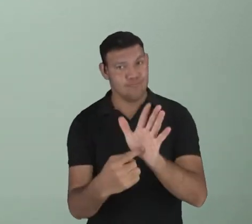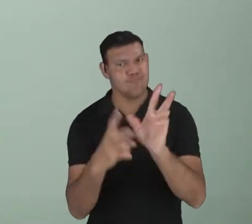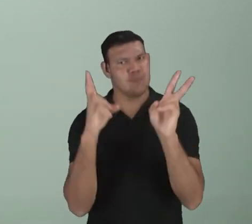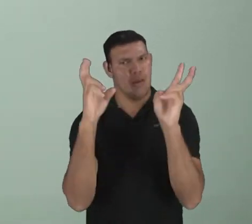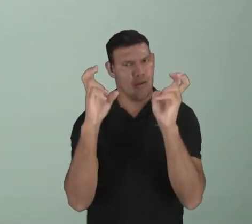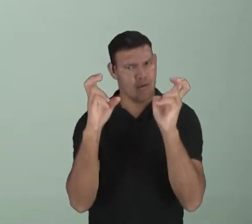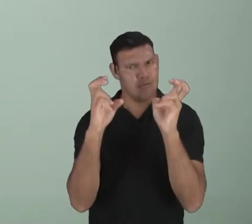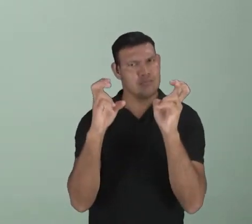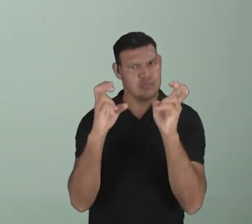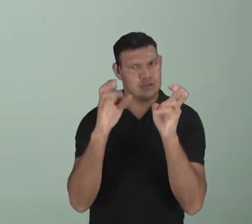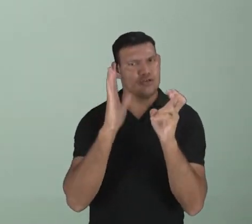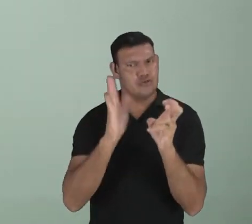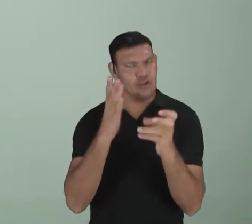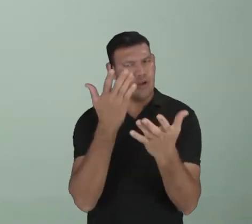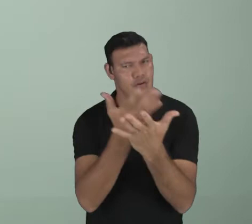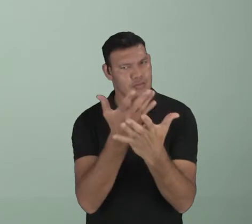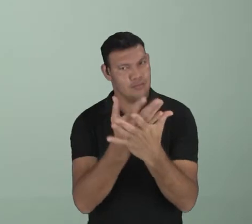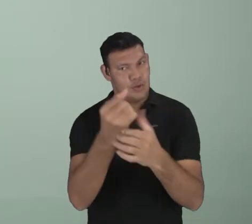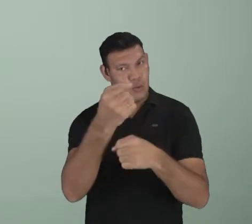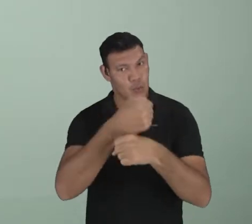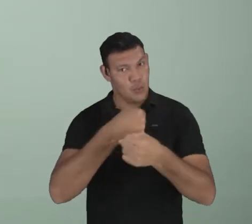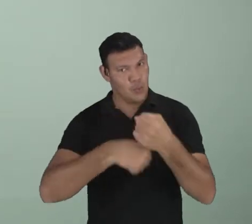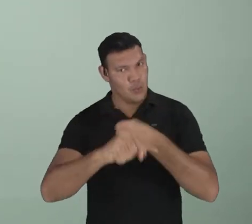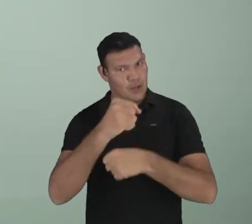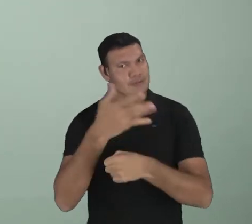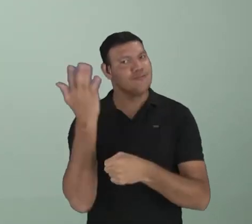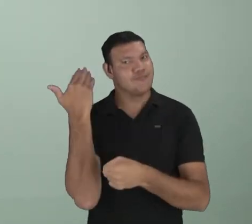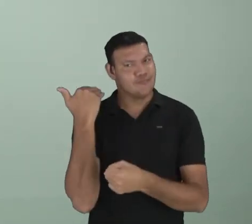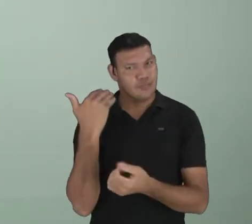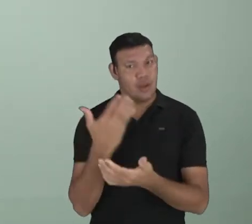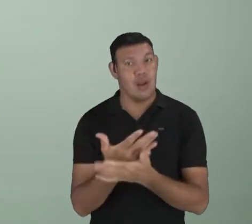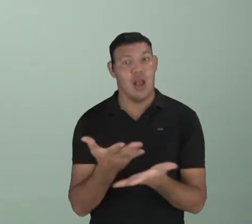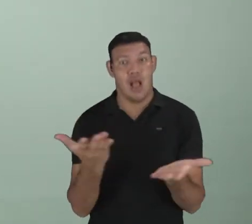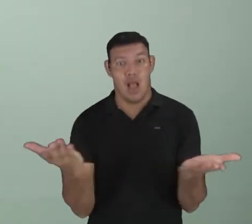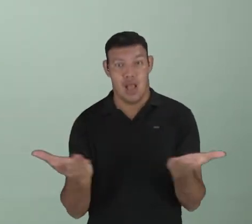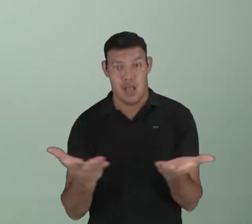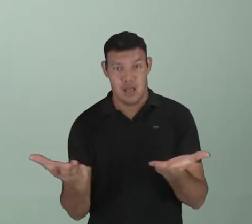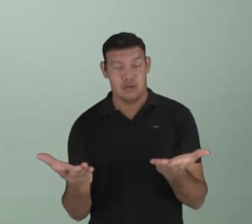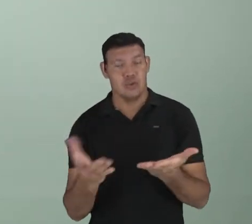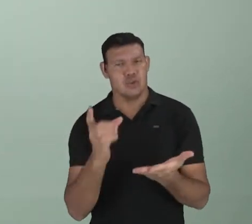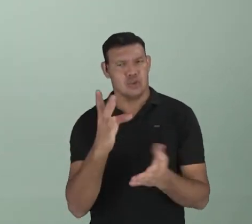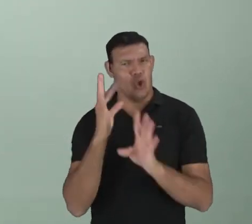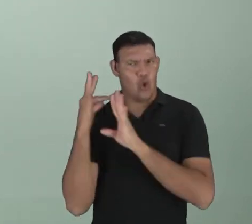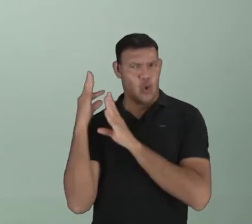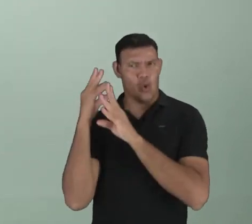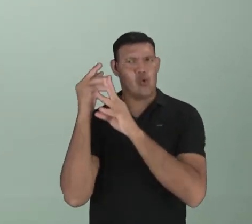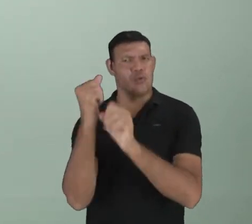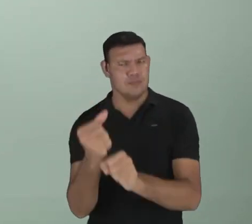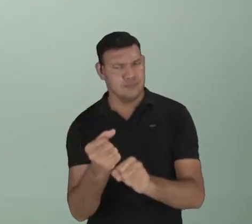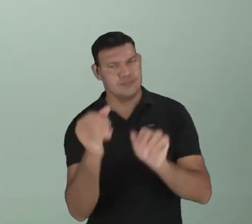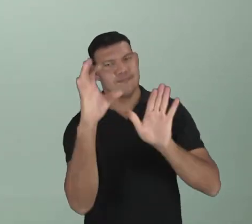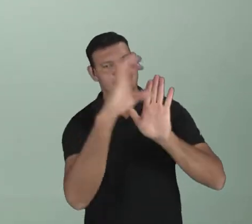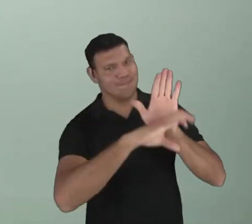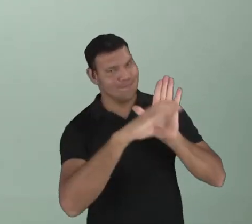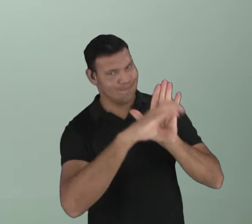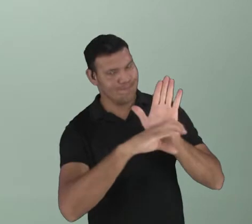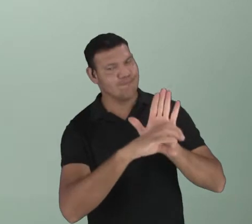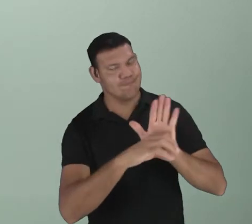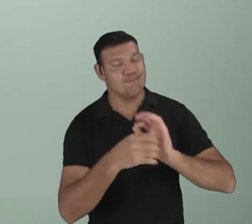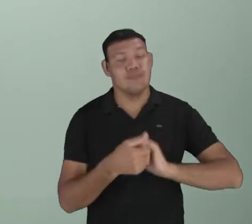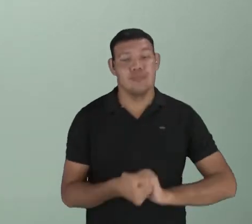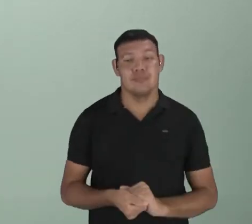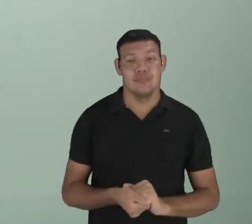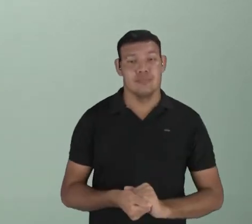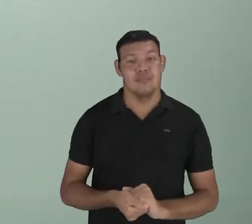que vocês já viram aí o ano passado, né? Como eu disse para vocês, inicialmente nós estamos aí retomando alguns conteúdos,